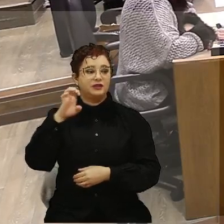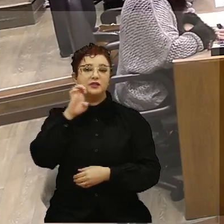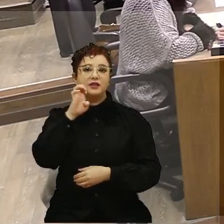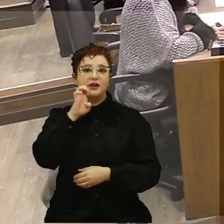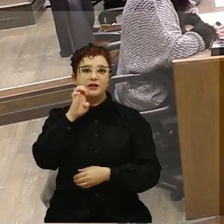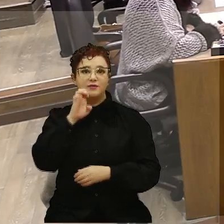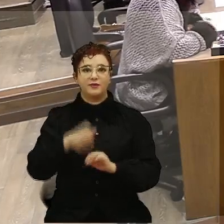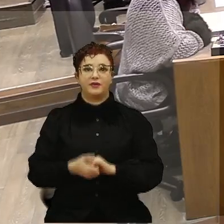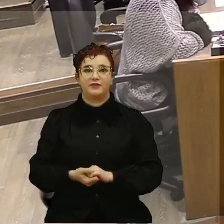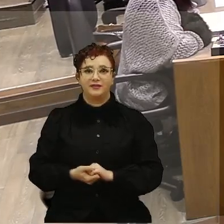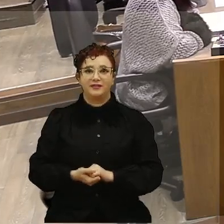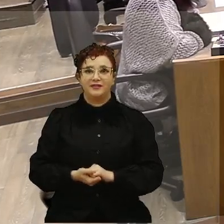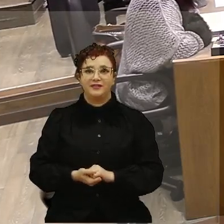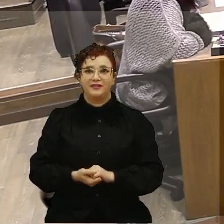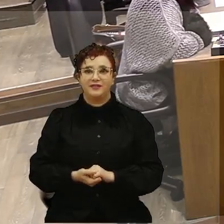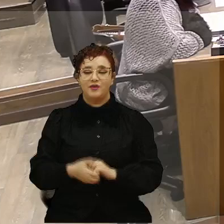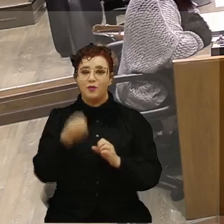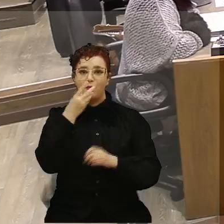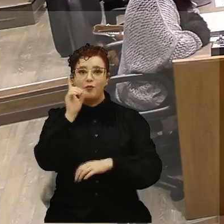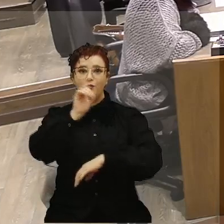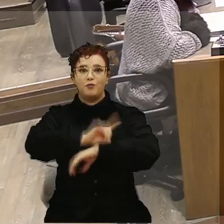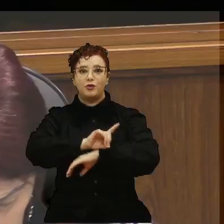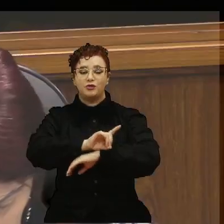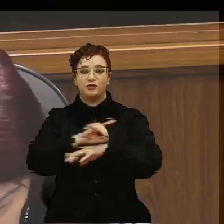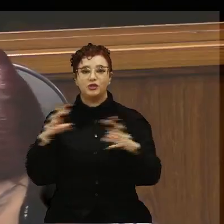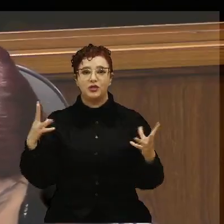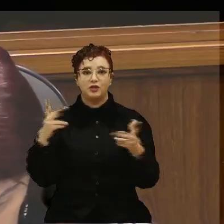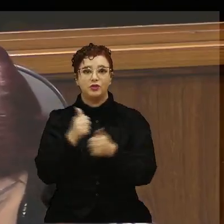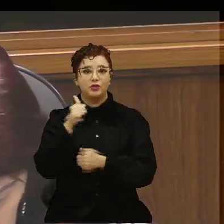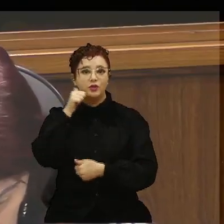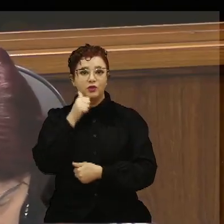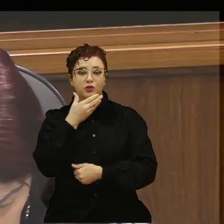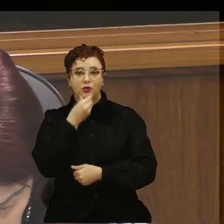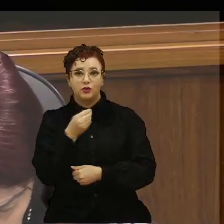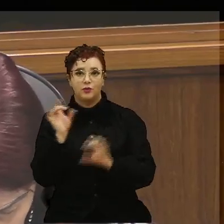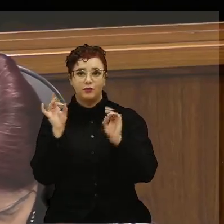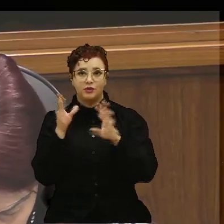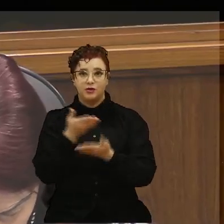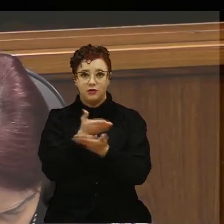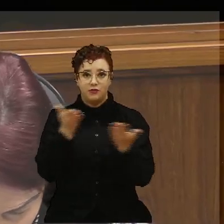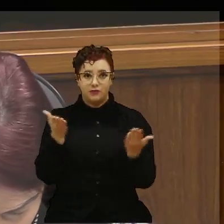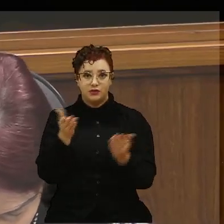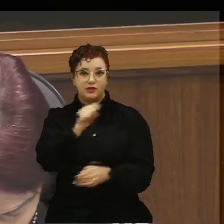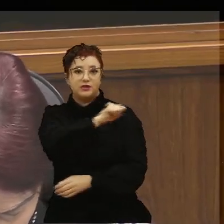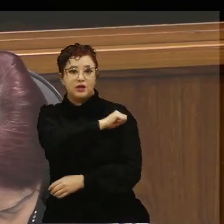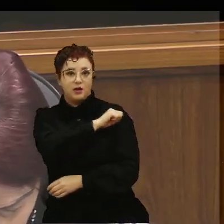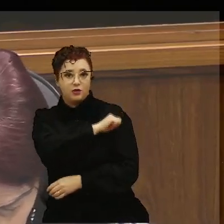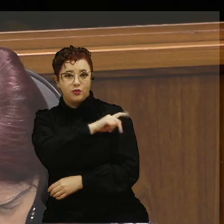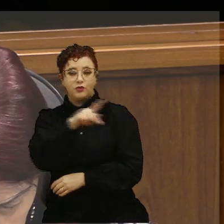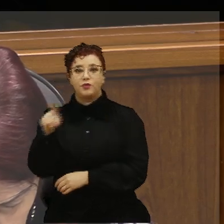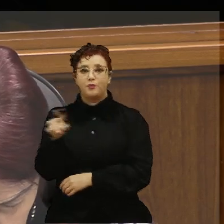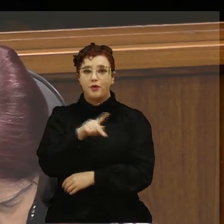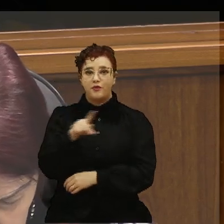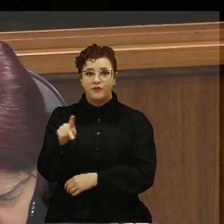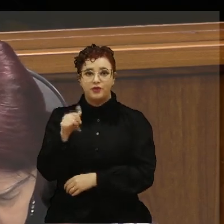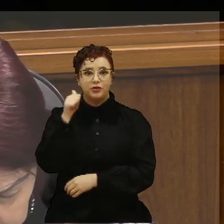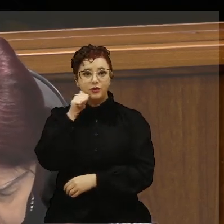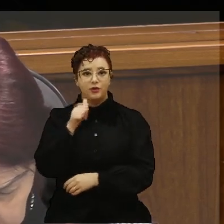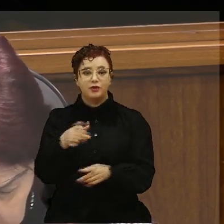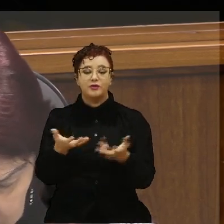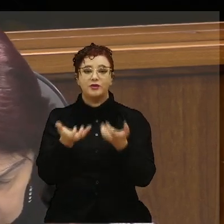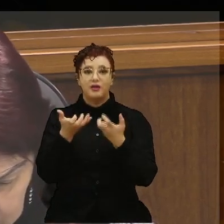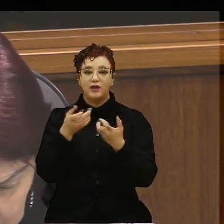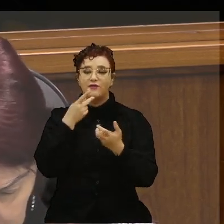Muito obrigado. Bom dia a todos e a todas, em especial a vocês, estudantes, professoras. Quero dizer que